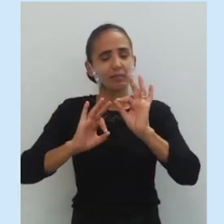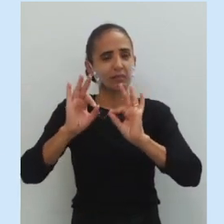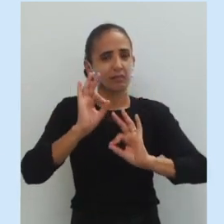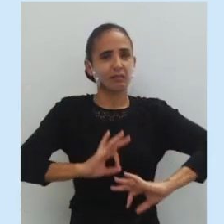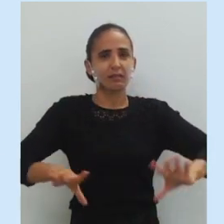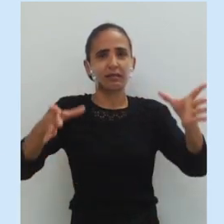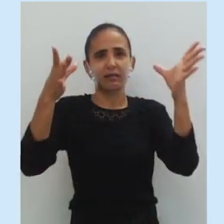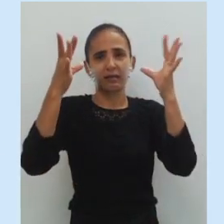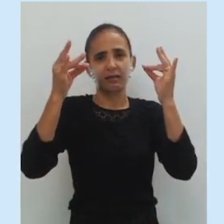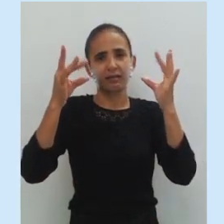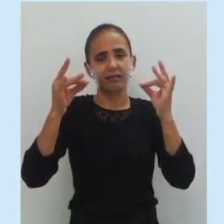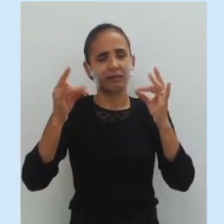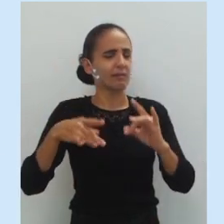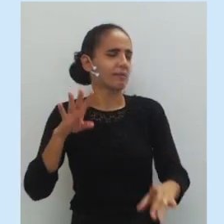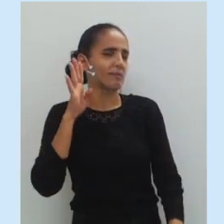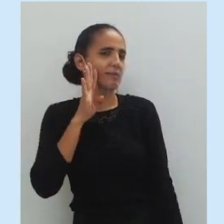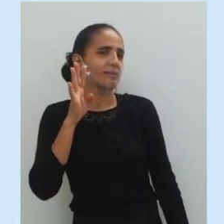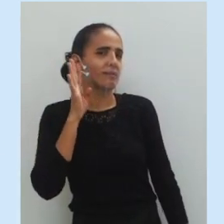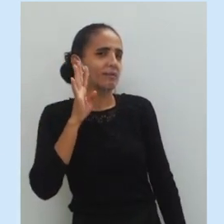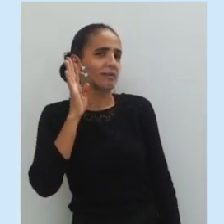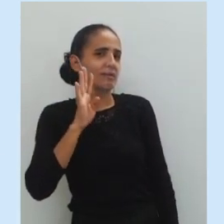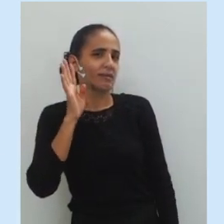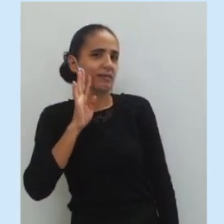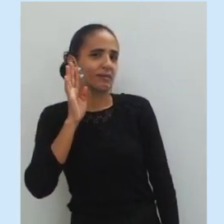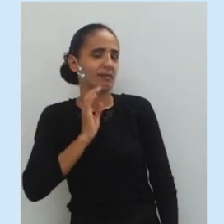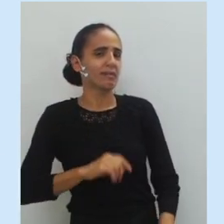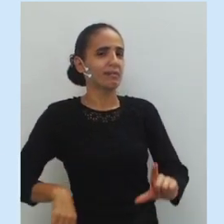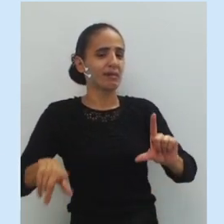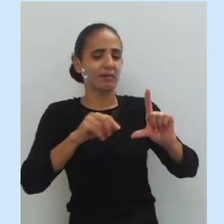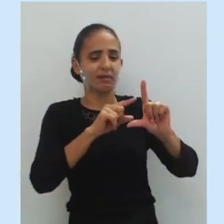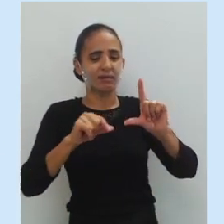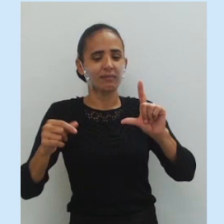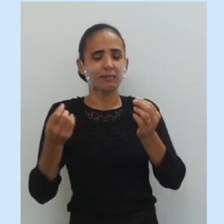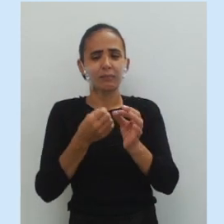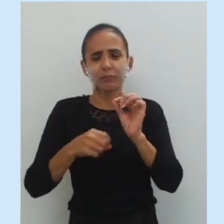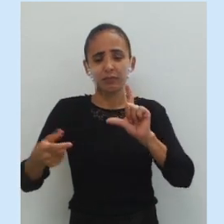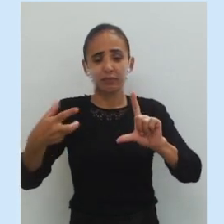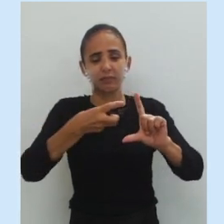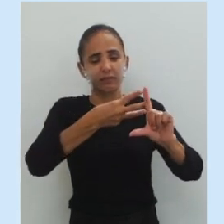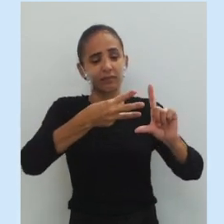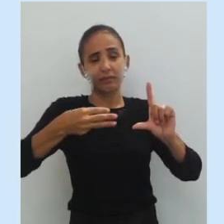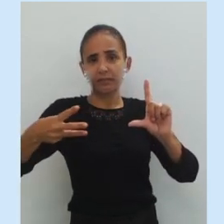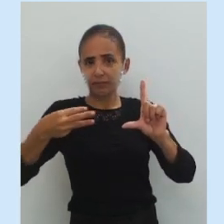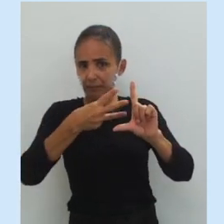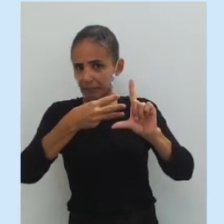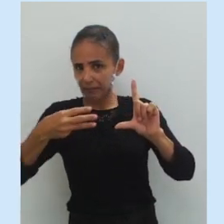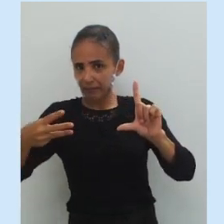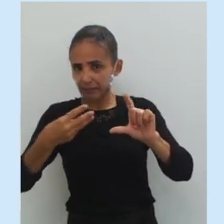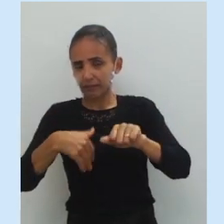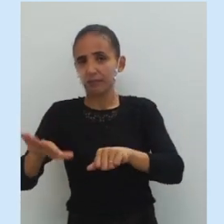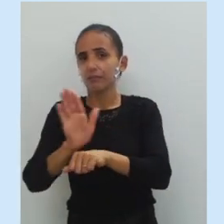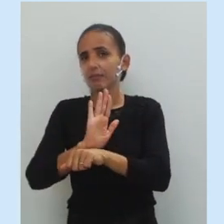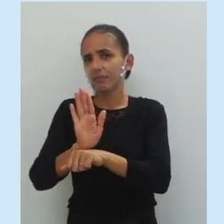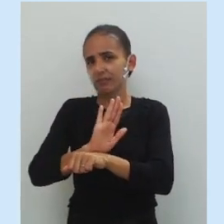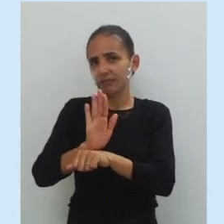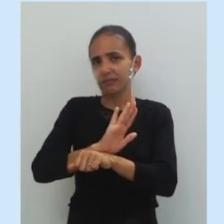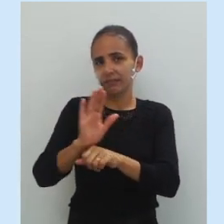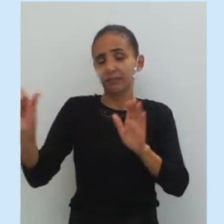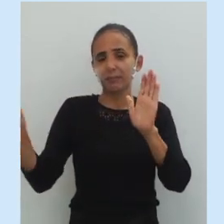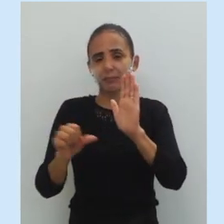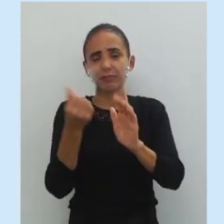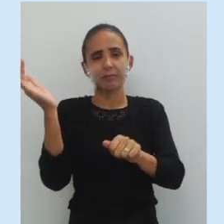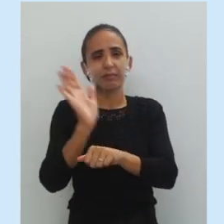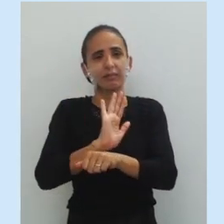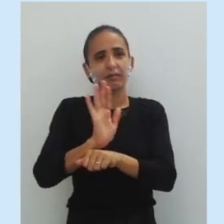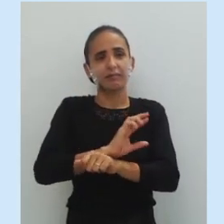é muito legal. Está na Netflix, certo? Você pode assistir lá. Nessas imagens aí tem a imagem do primeiro